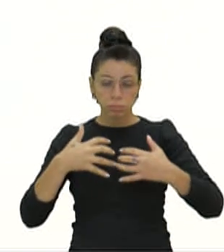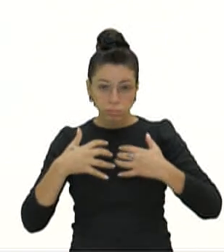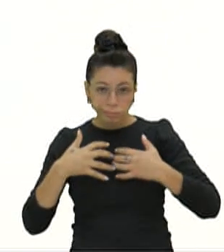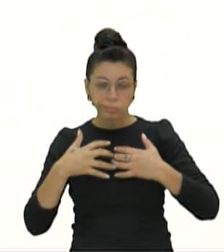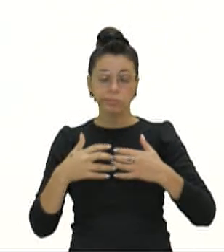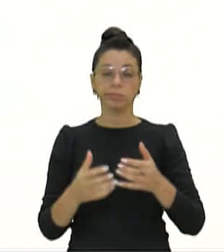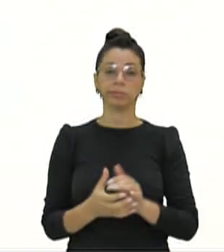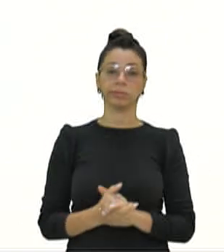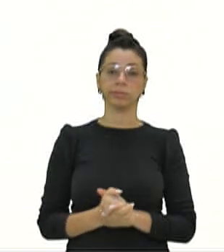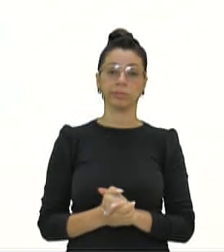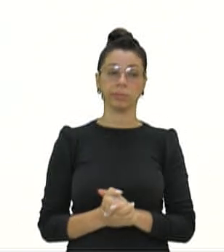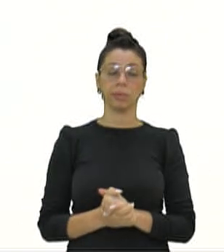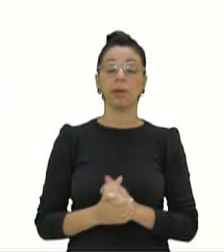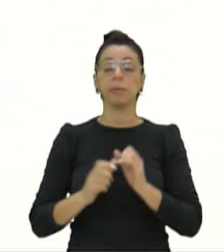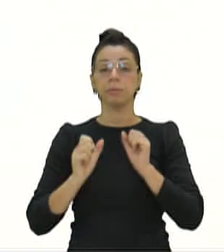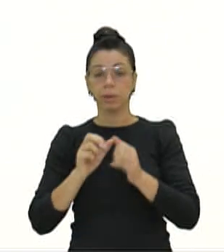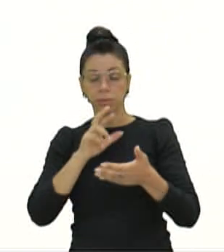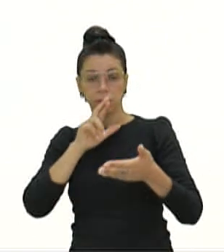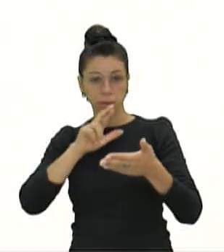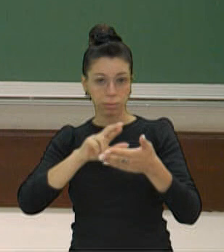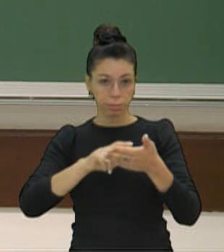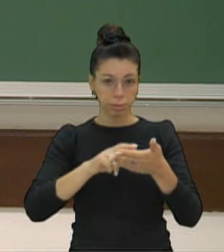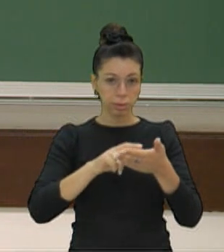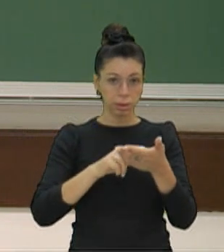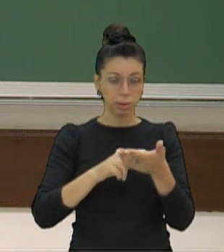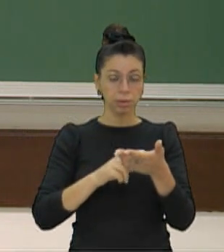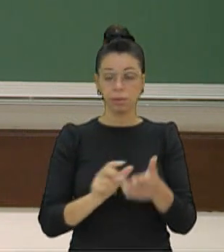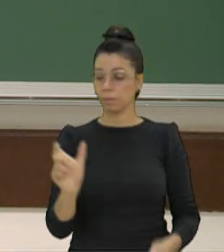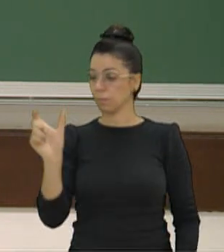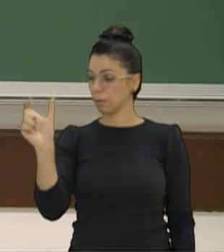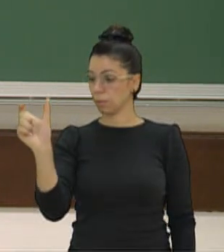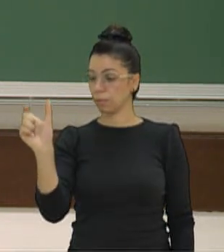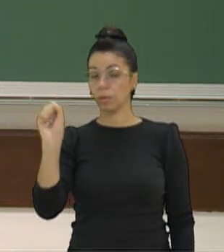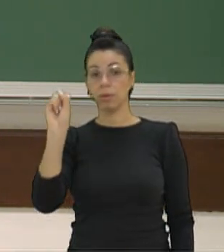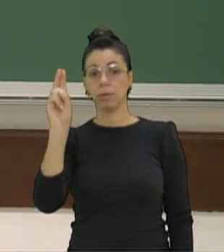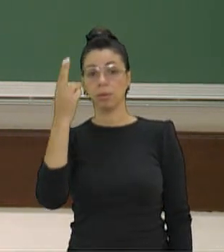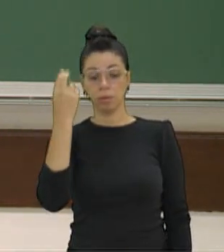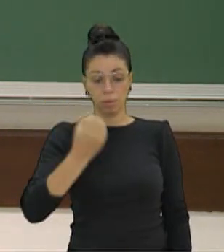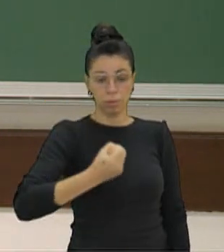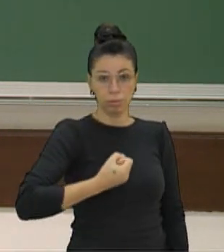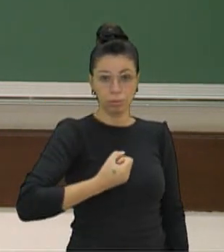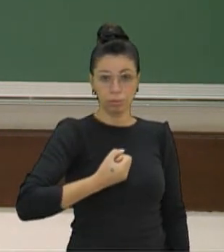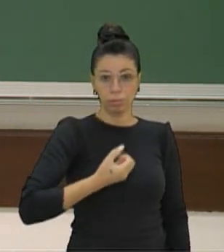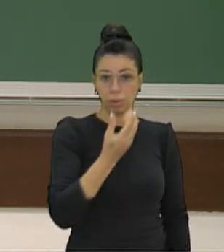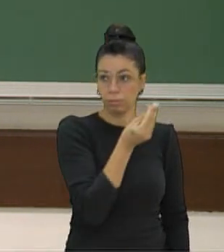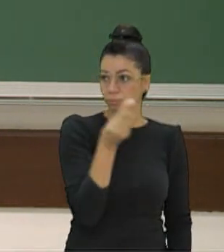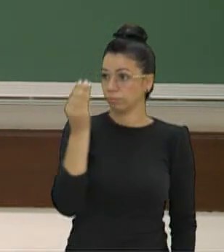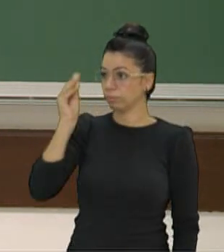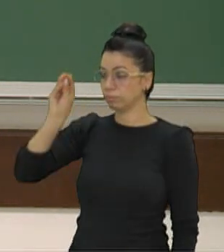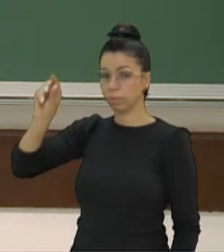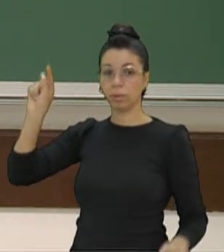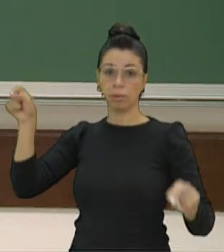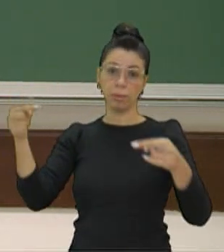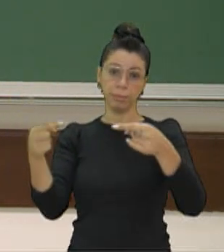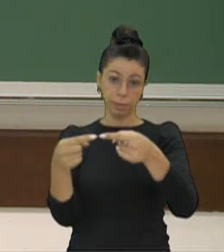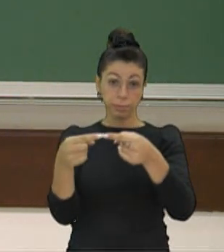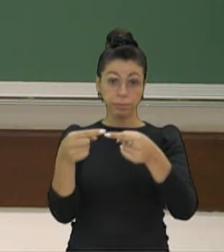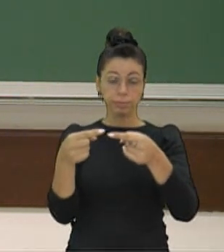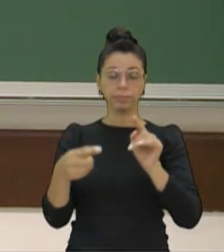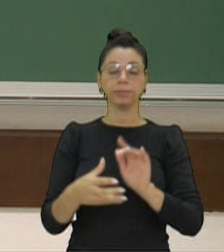uma ideia. Então, você pode responder com a palavra ou com o número que está indicando a